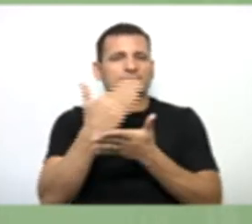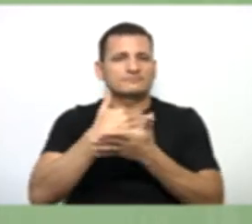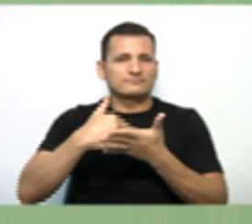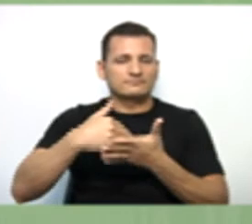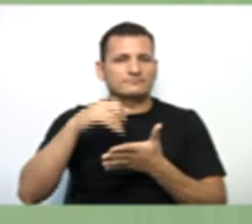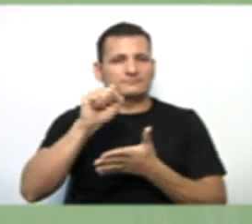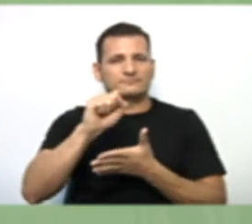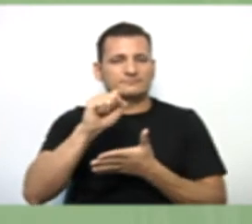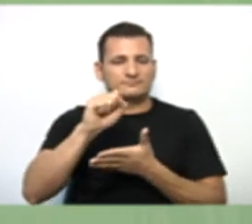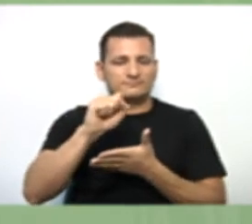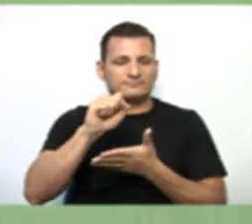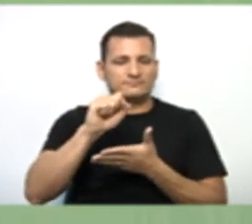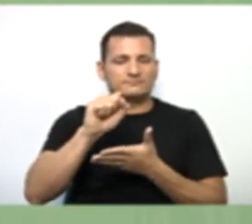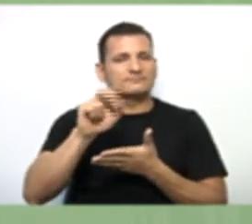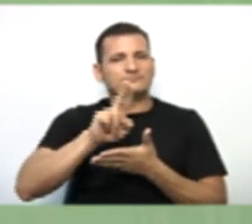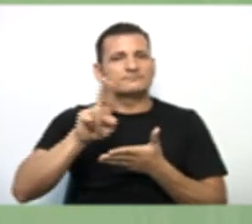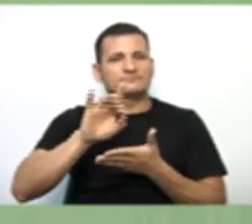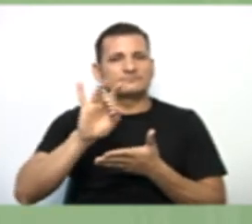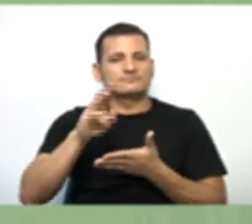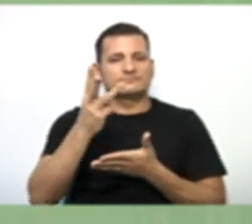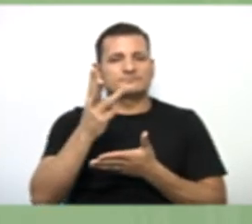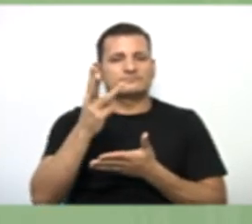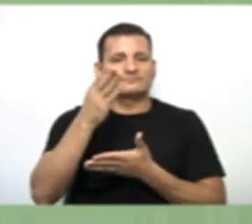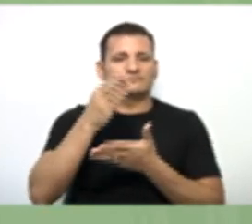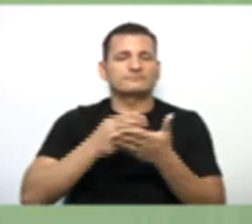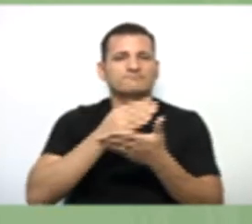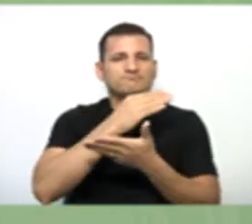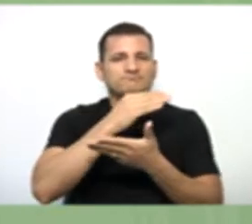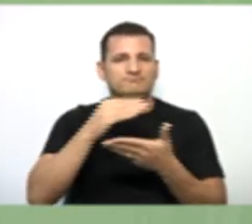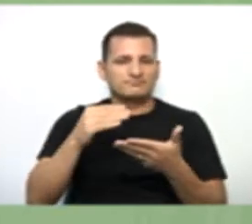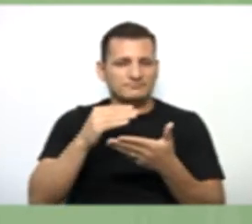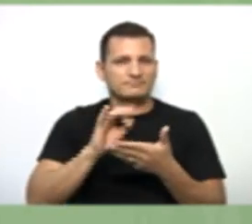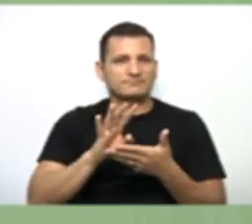partes, usando apenas 3 cortes. Pois é. Não está